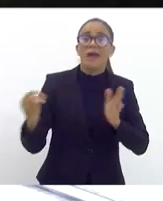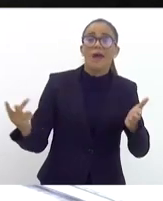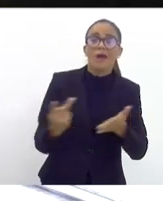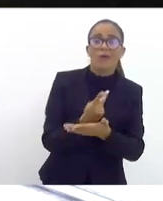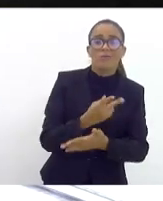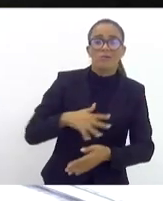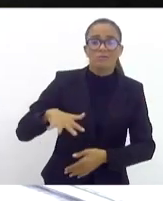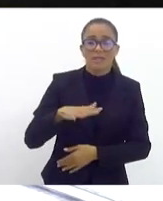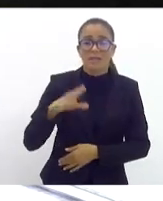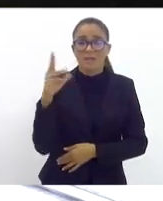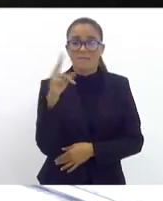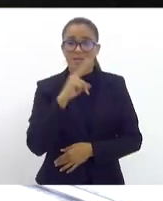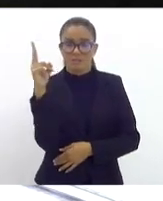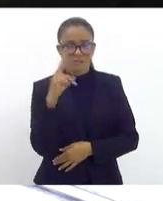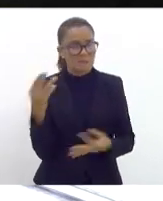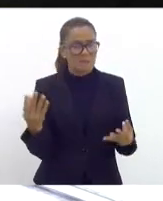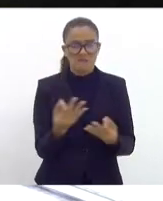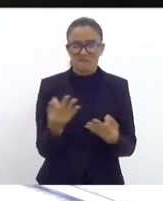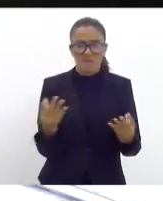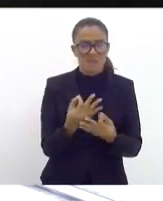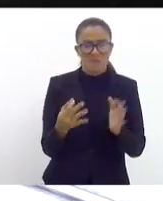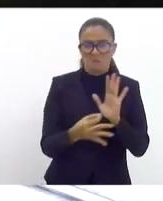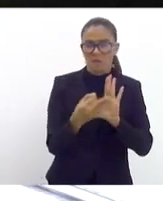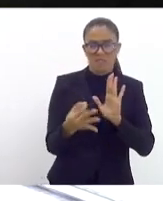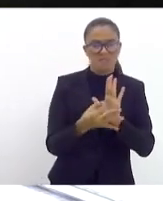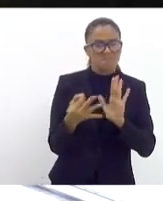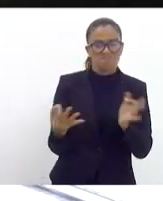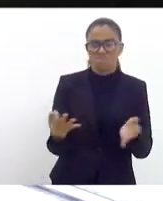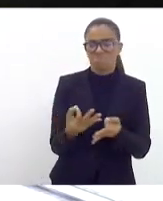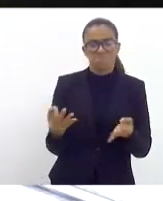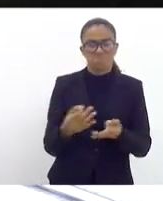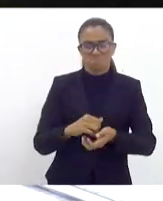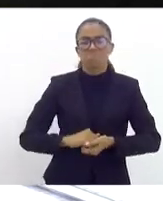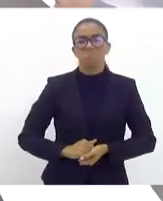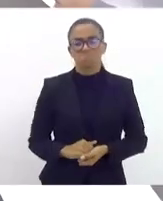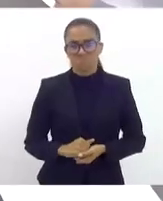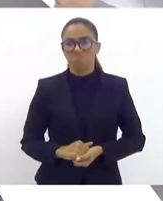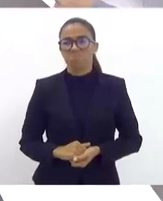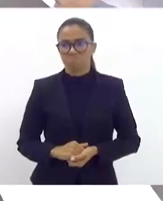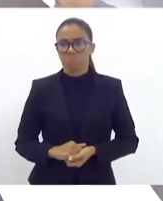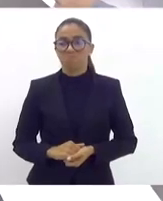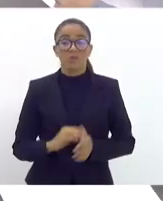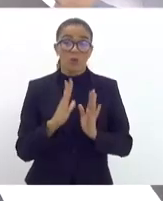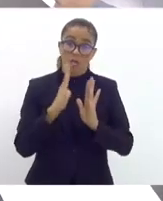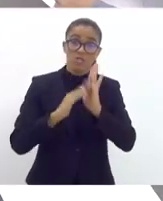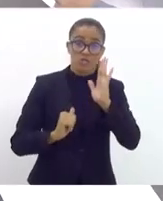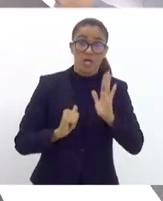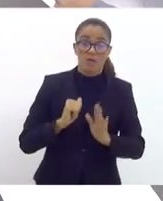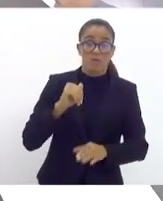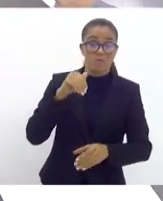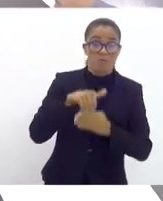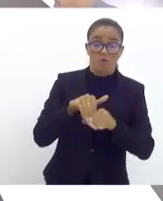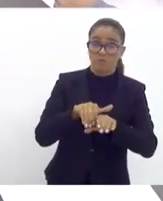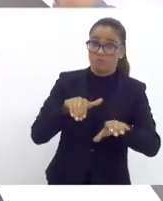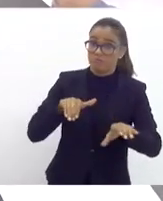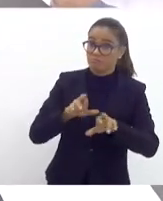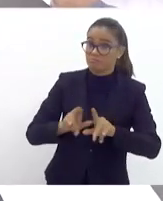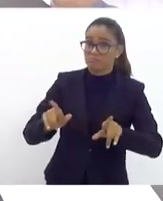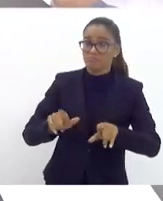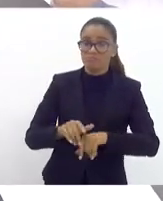está de emergência Então tá perfeito está retirar no meu voto divergente ele tava com